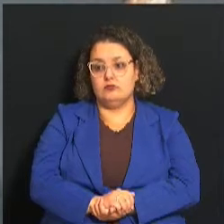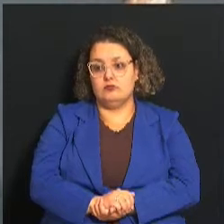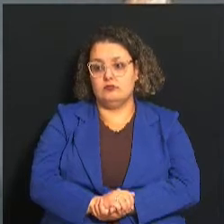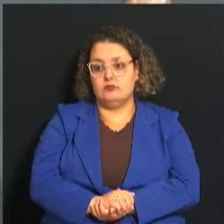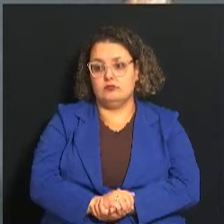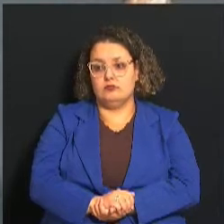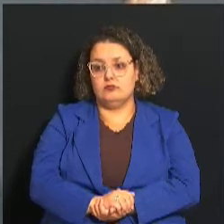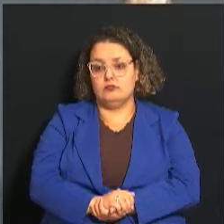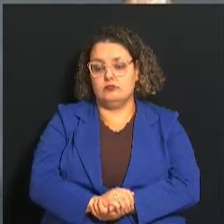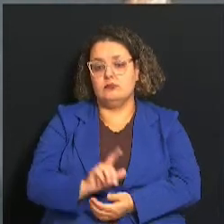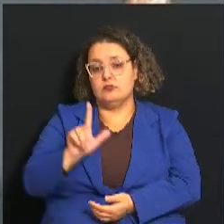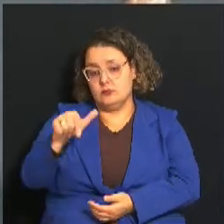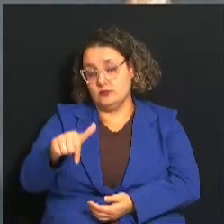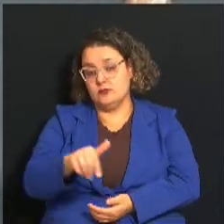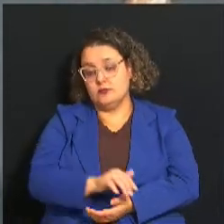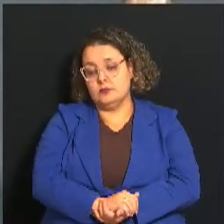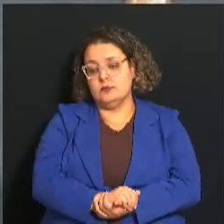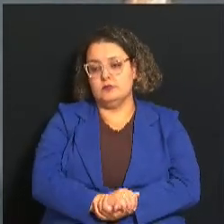Depois,